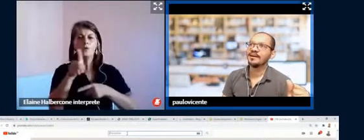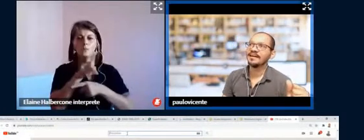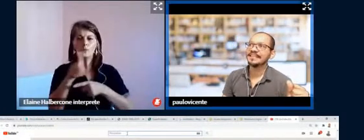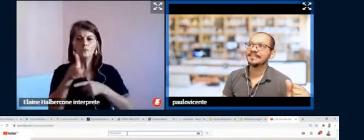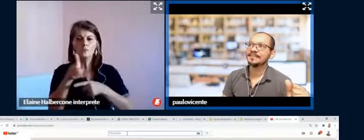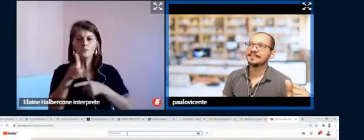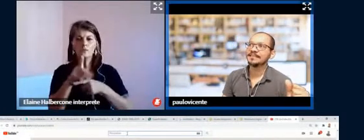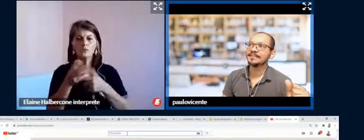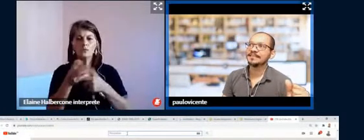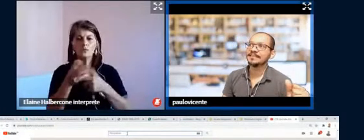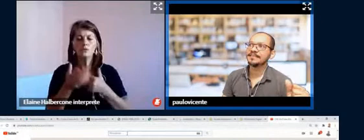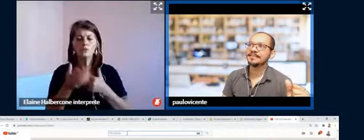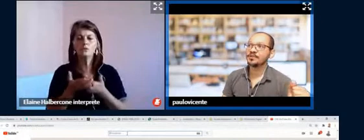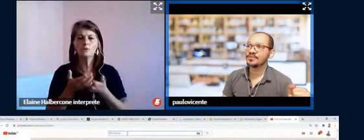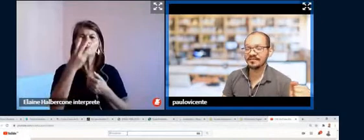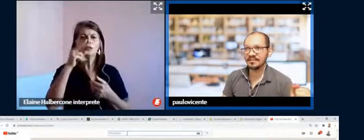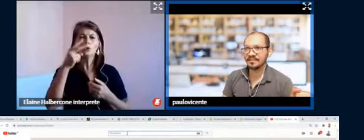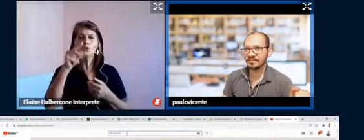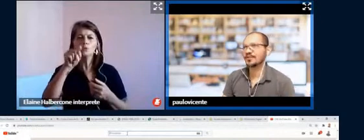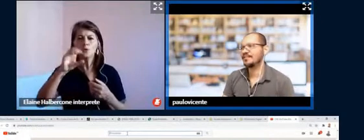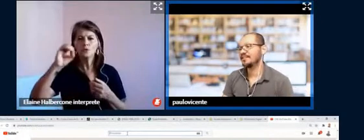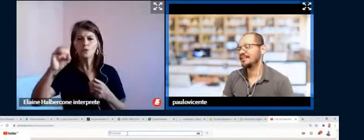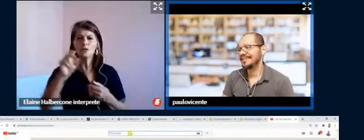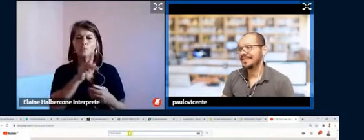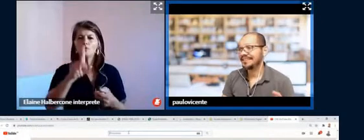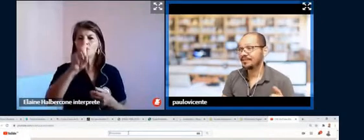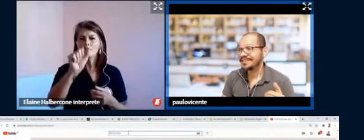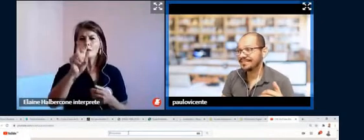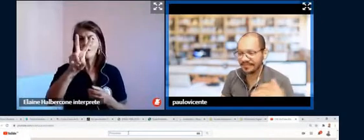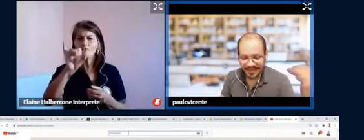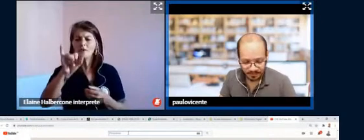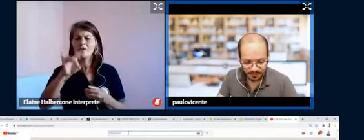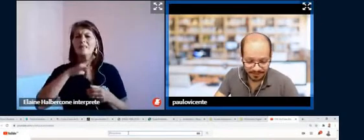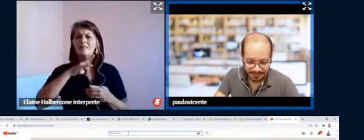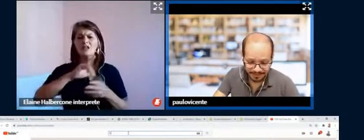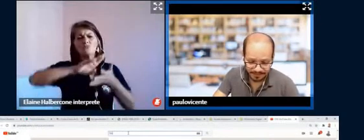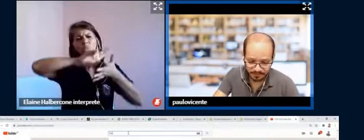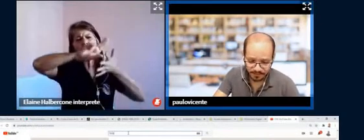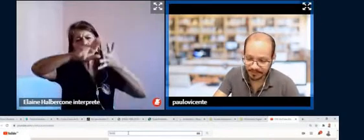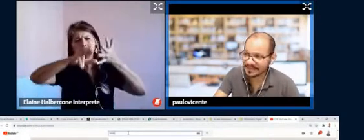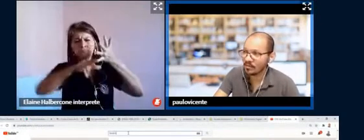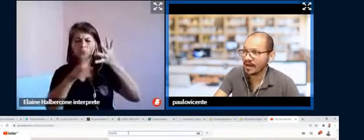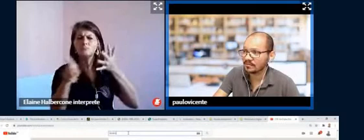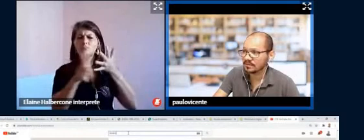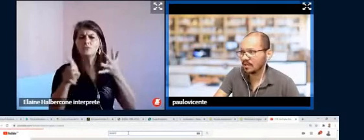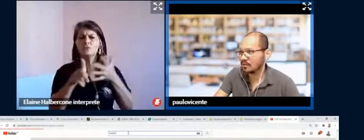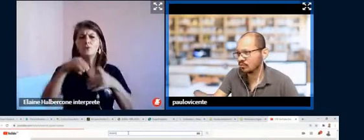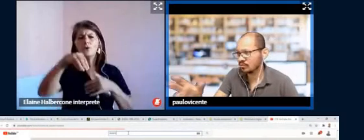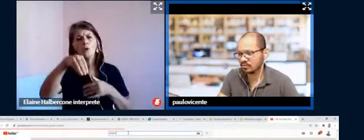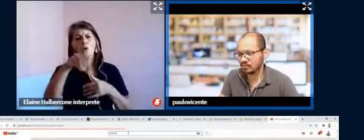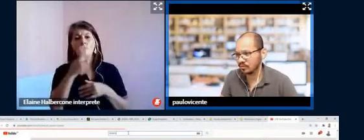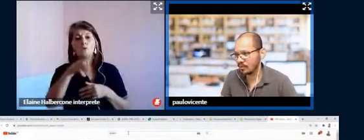Professor Física 2.0, professor Davi. Então, existem várias possibilidades aqui. Por exemplo,